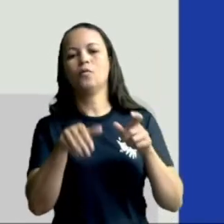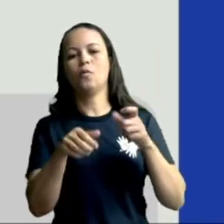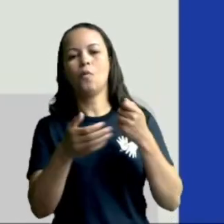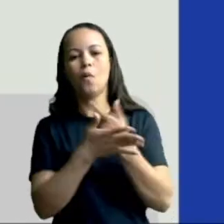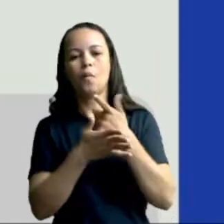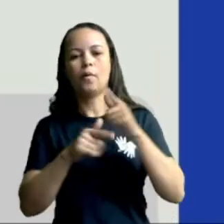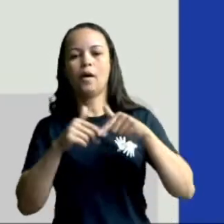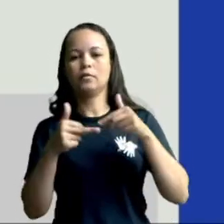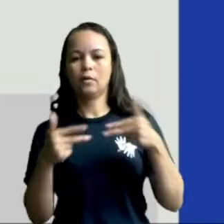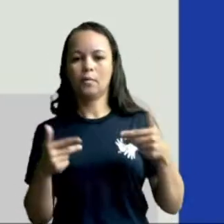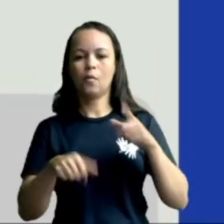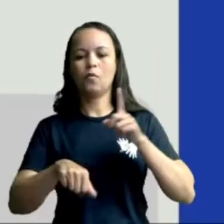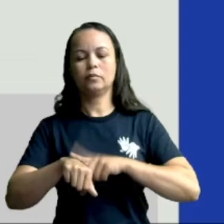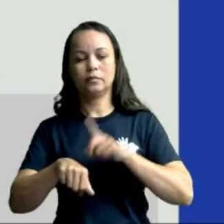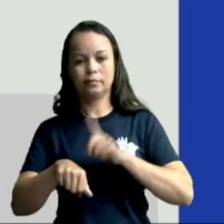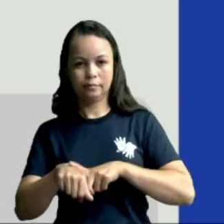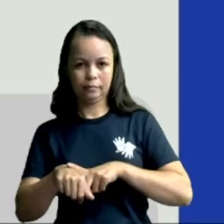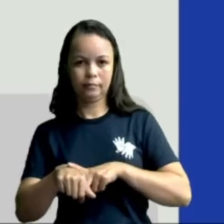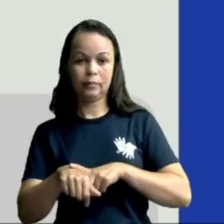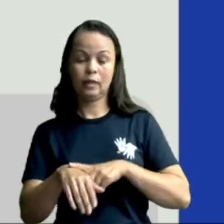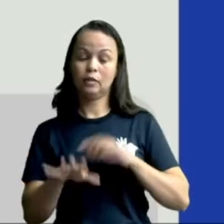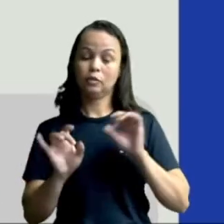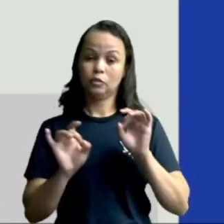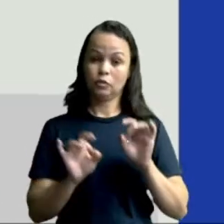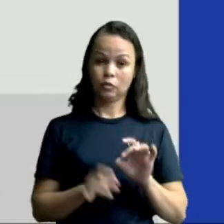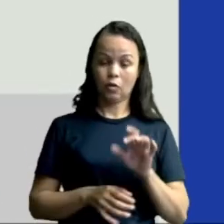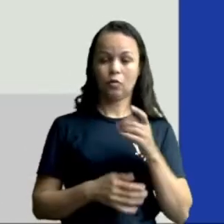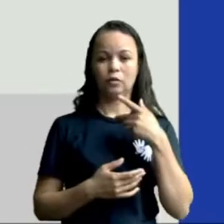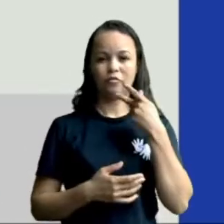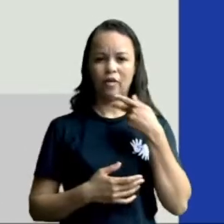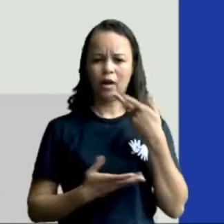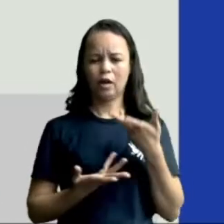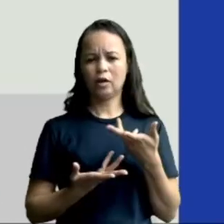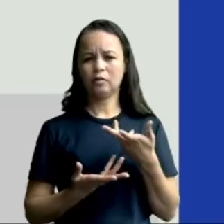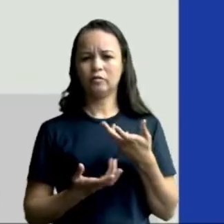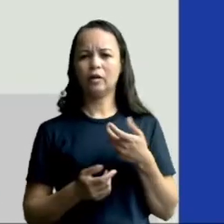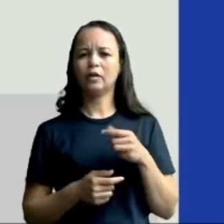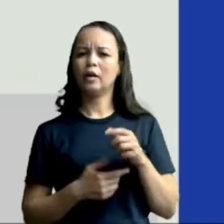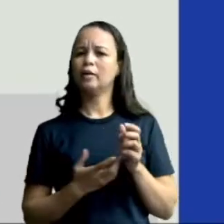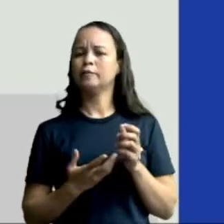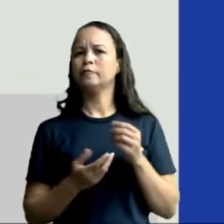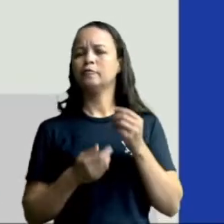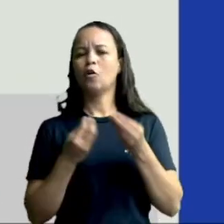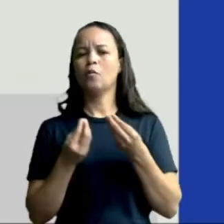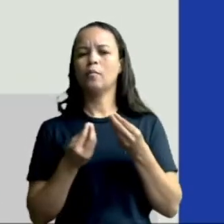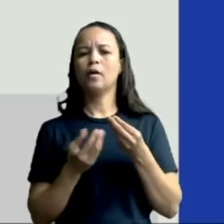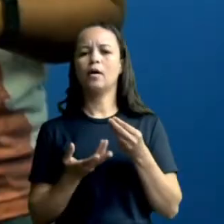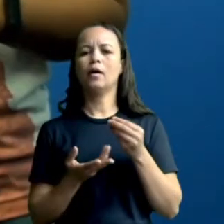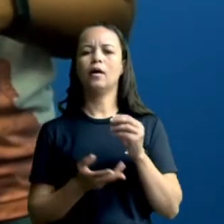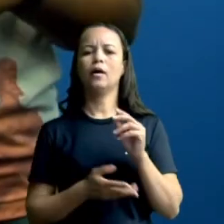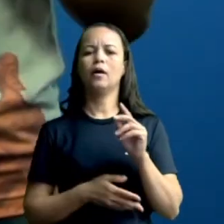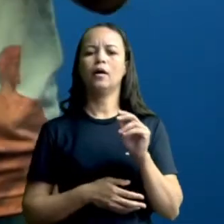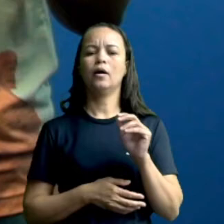hora, certo? Só que aí eu não digo isso de forma enfática, né? De forma